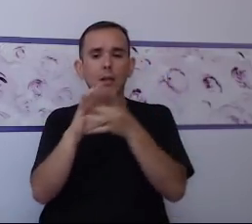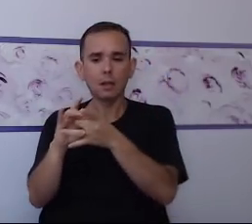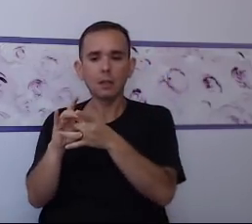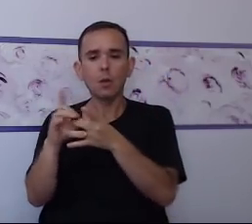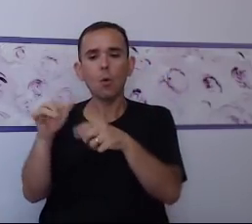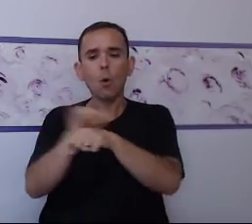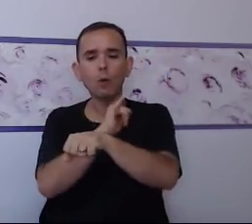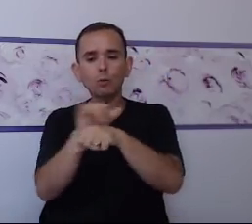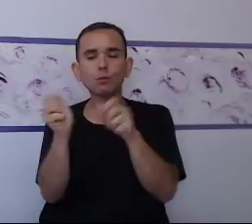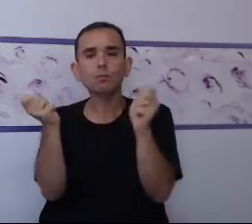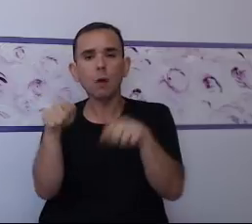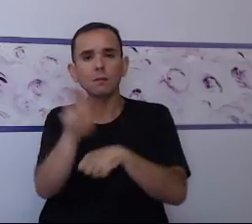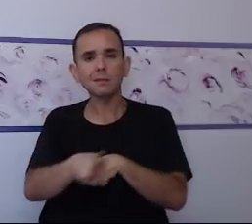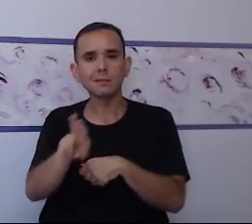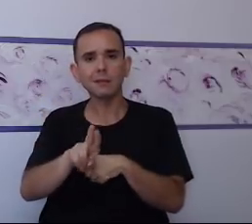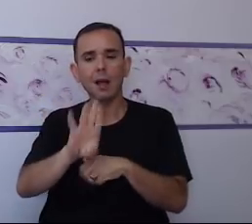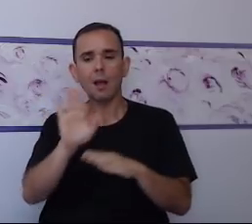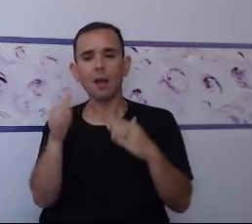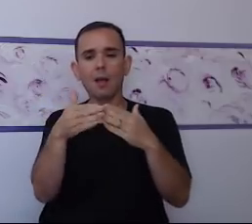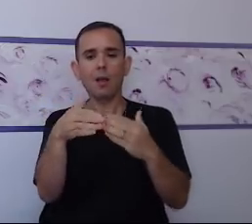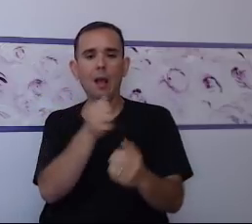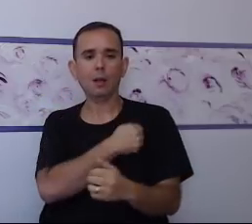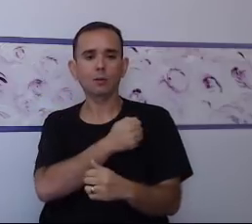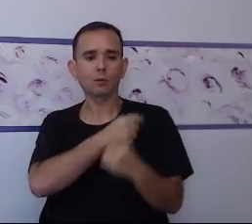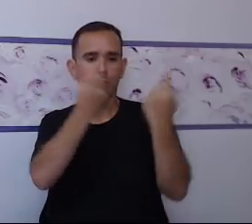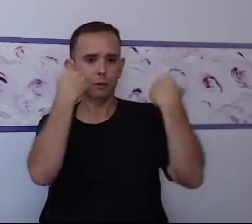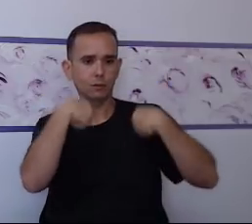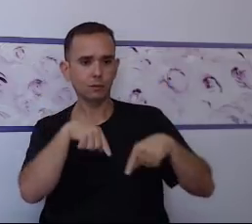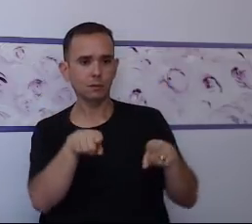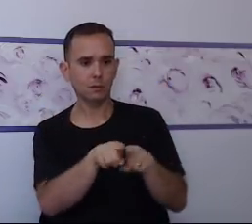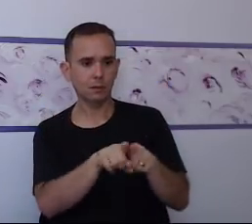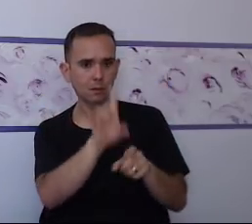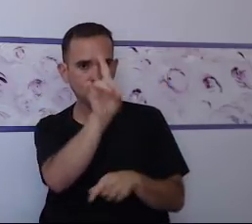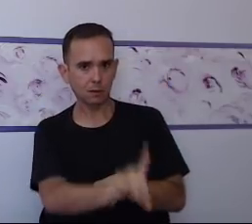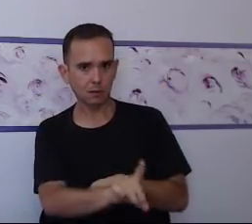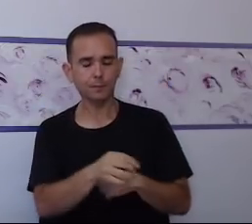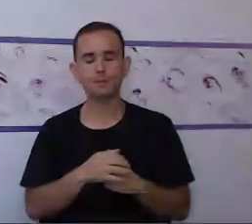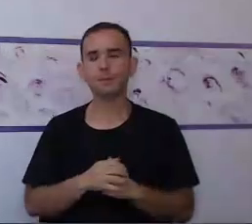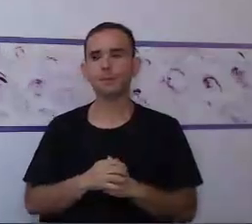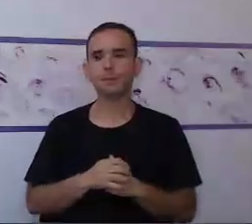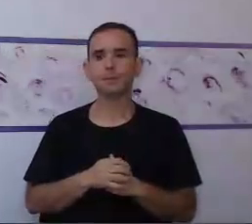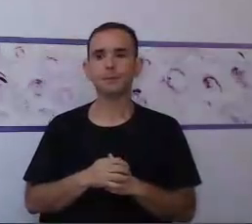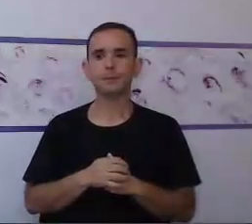que a gente pode utilizar com esses alunos com deficiência física.